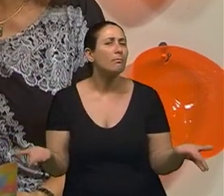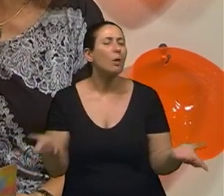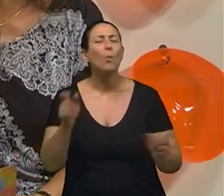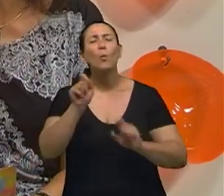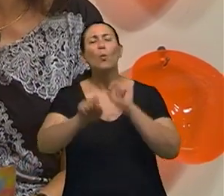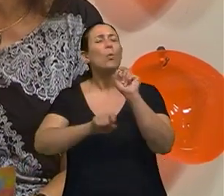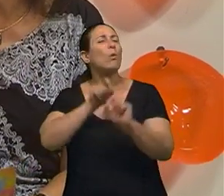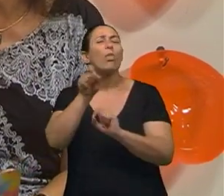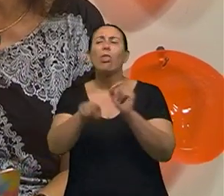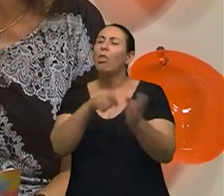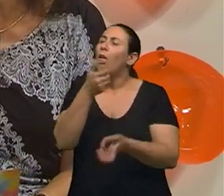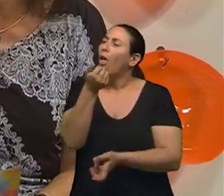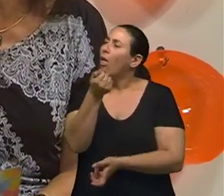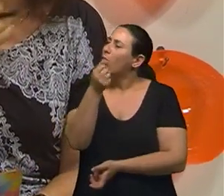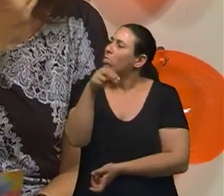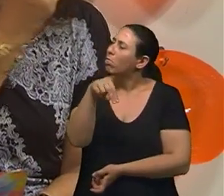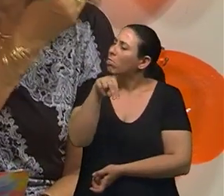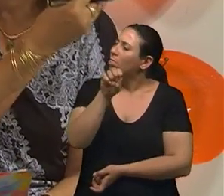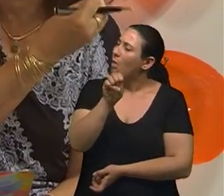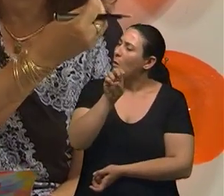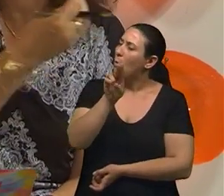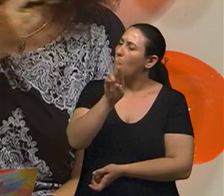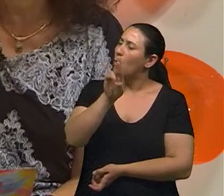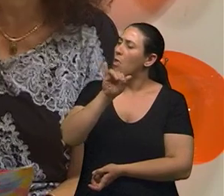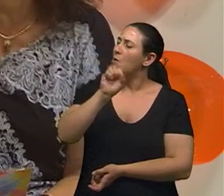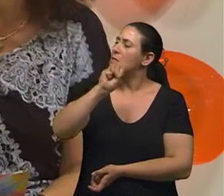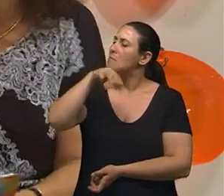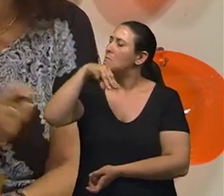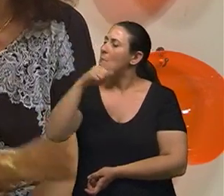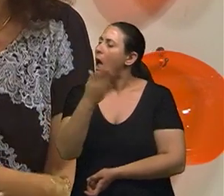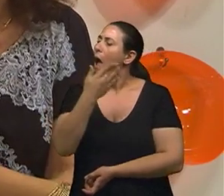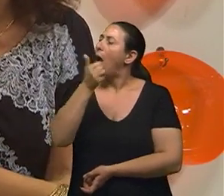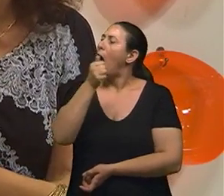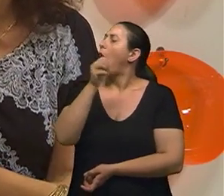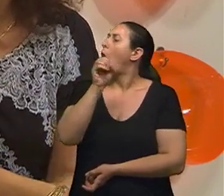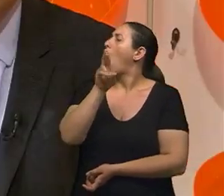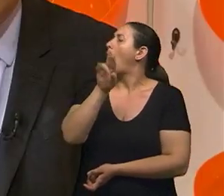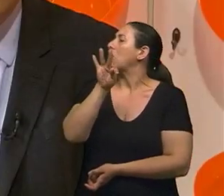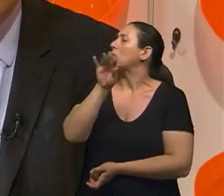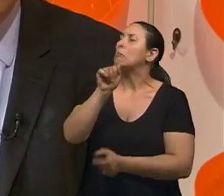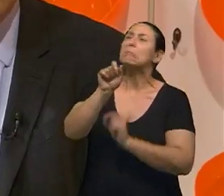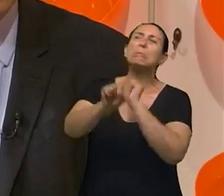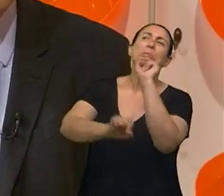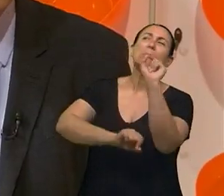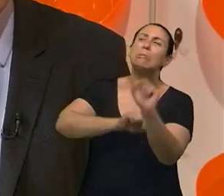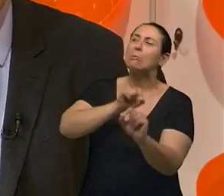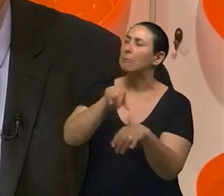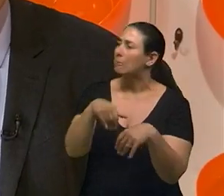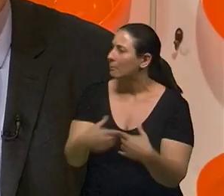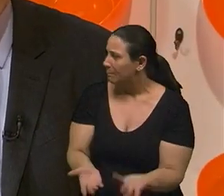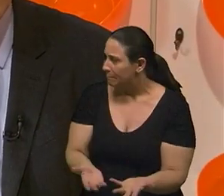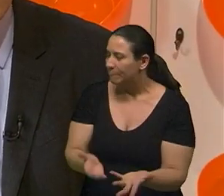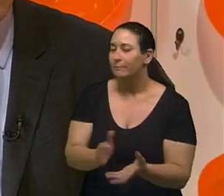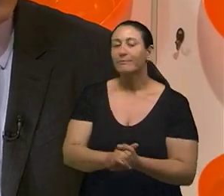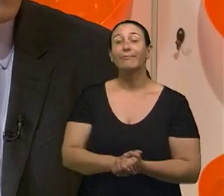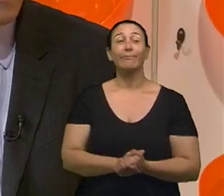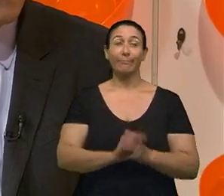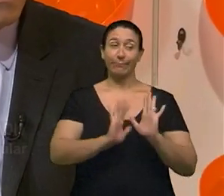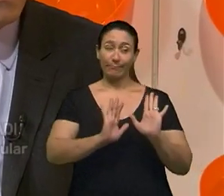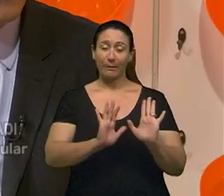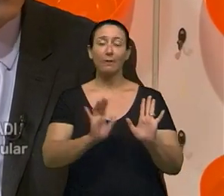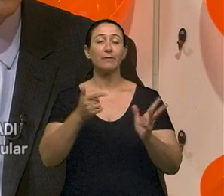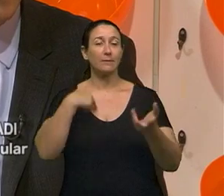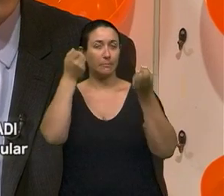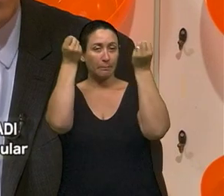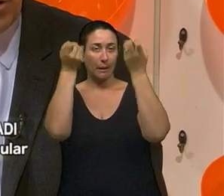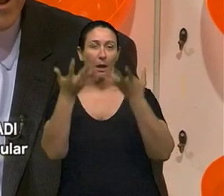aneurisma da horta as pessoas tá já ouviram falar mas o que que quer dizer isso eu acho isab que a gente podia começar